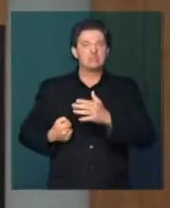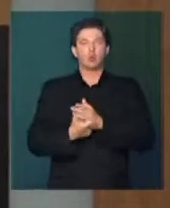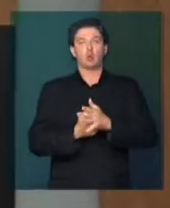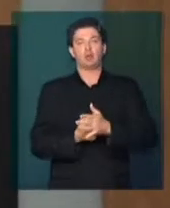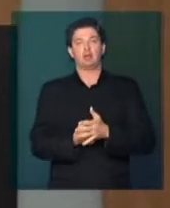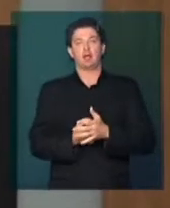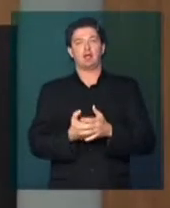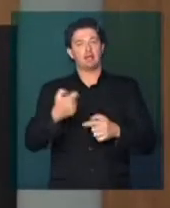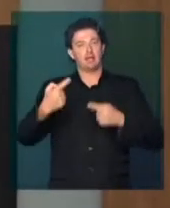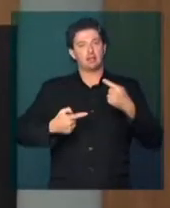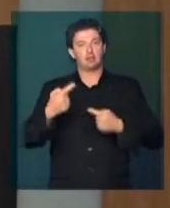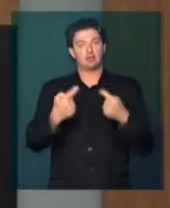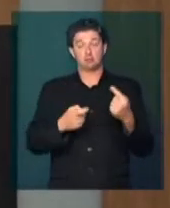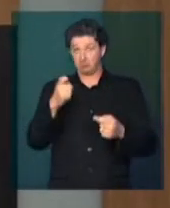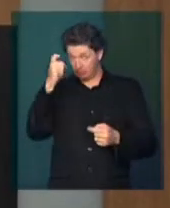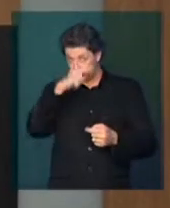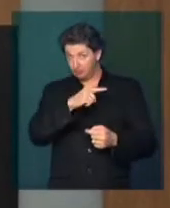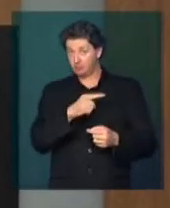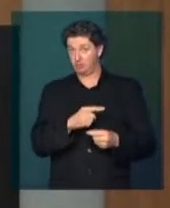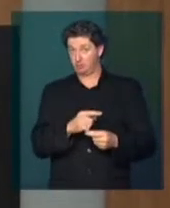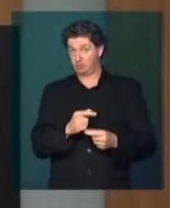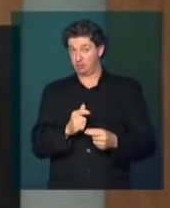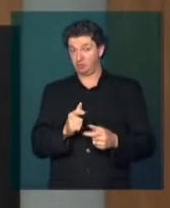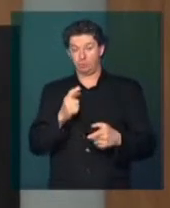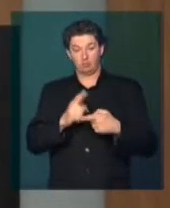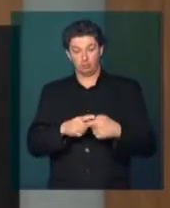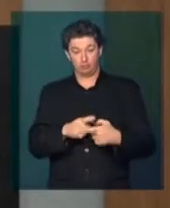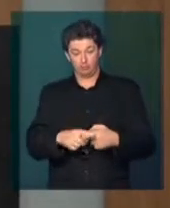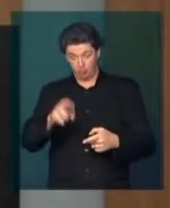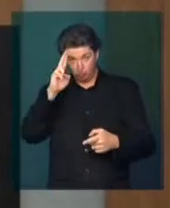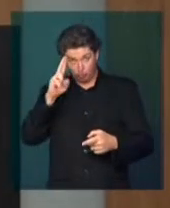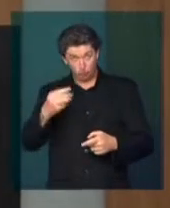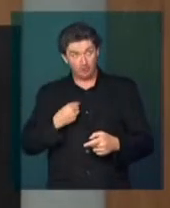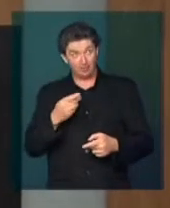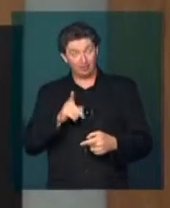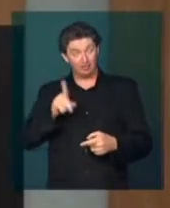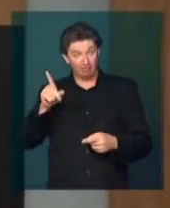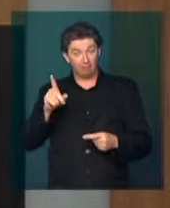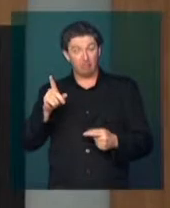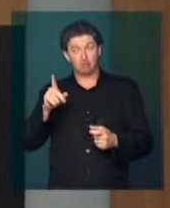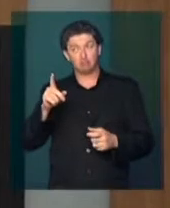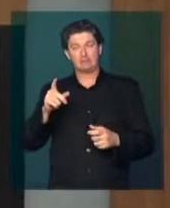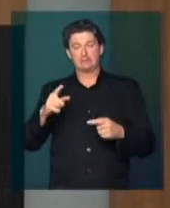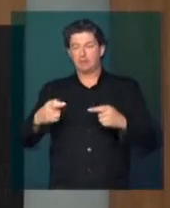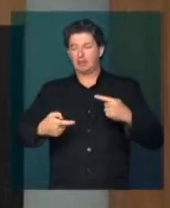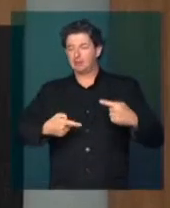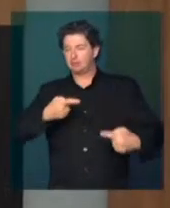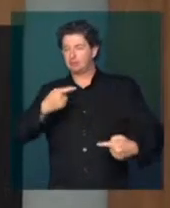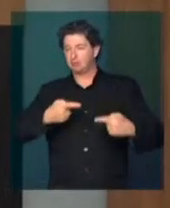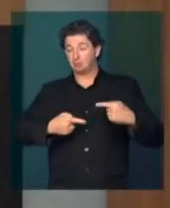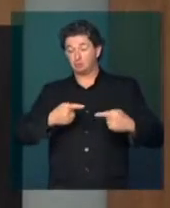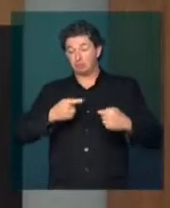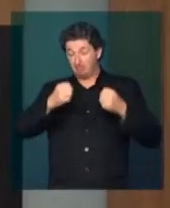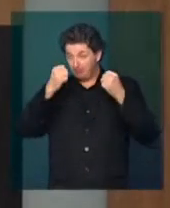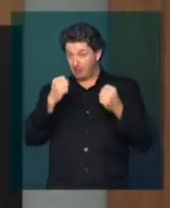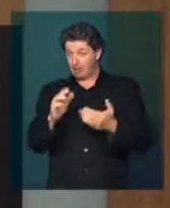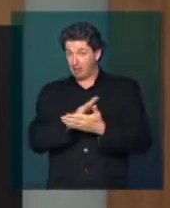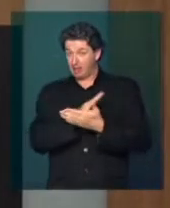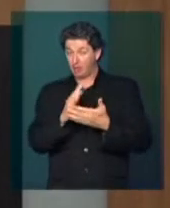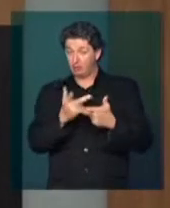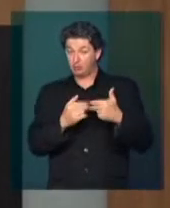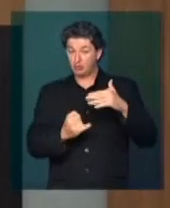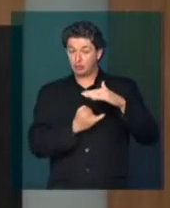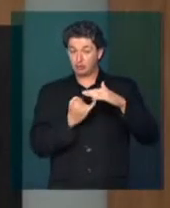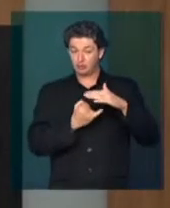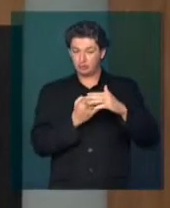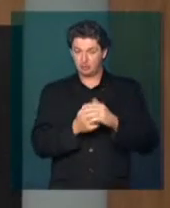colocava numa disputa difícil, porque o senhor estava, naquele momento, diante de um embate contra algumas forças instituídas